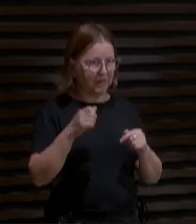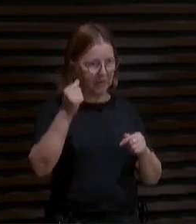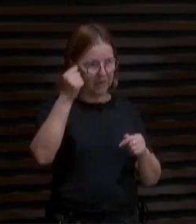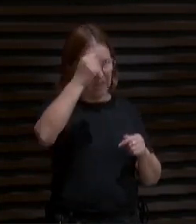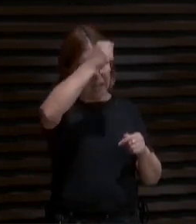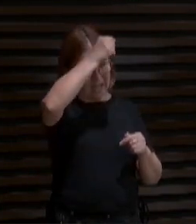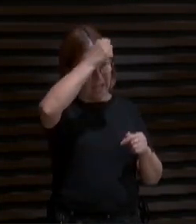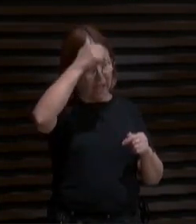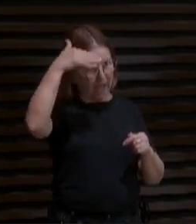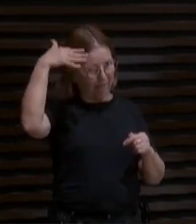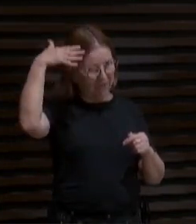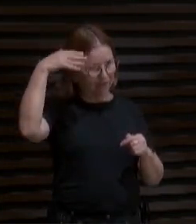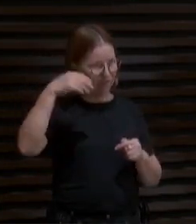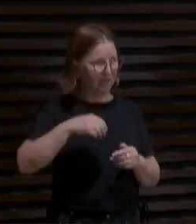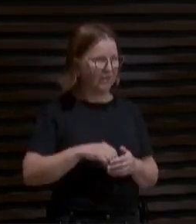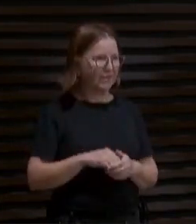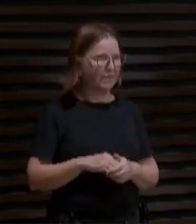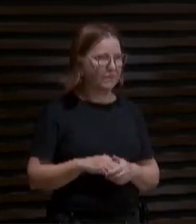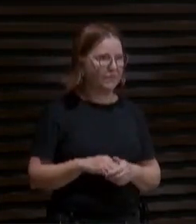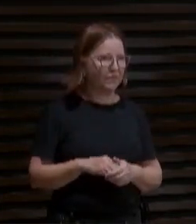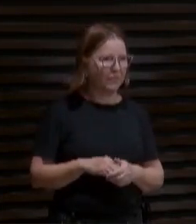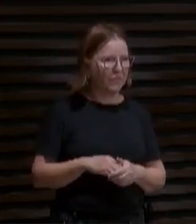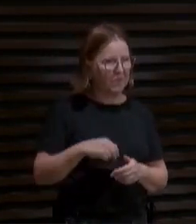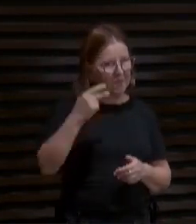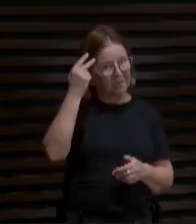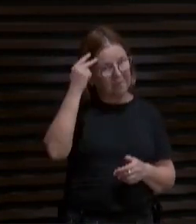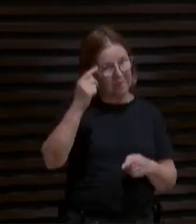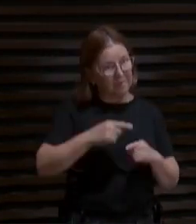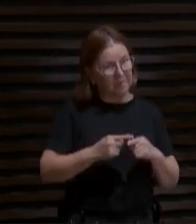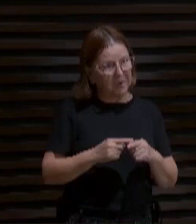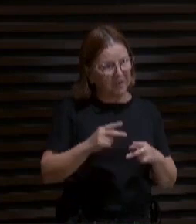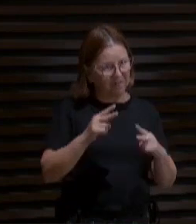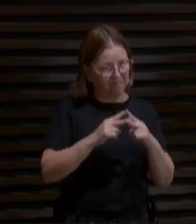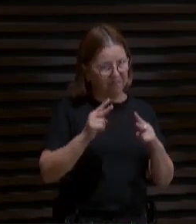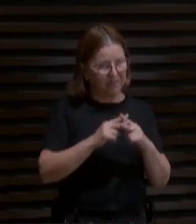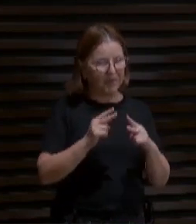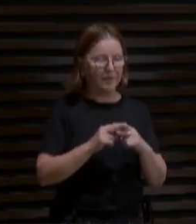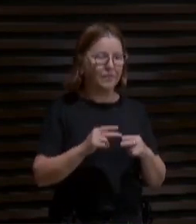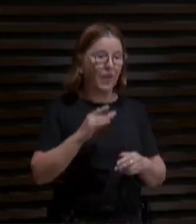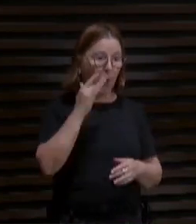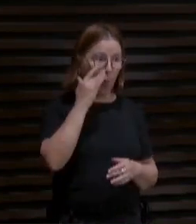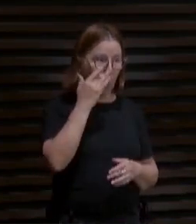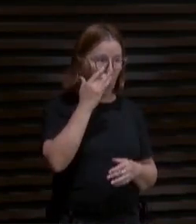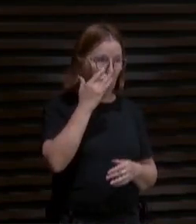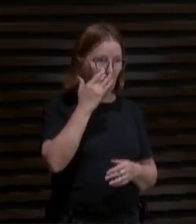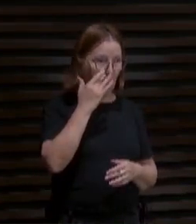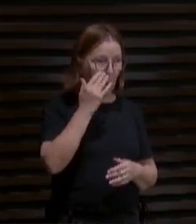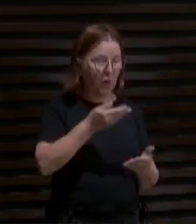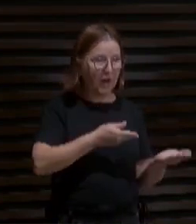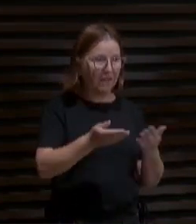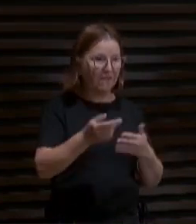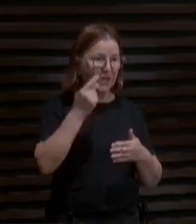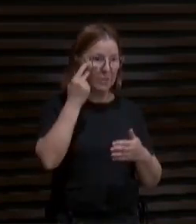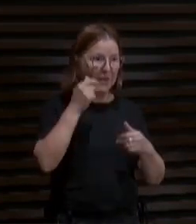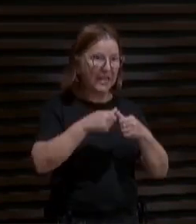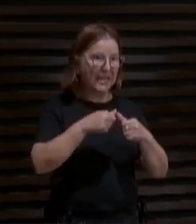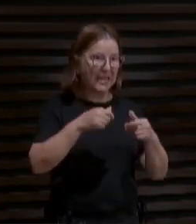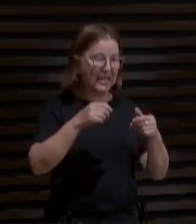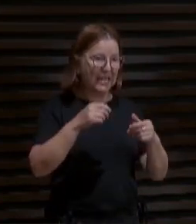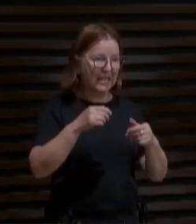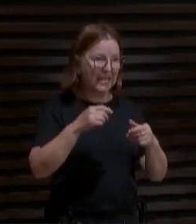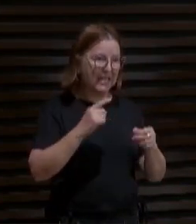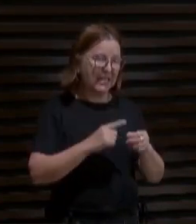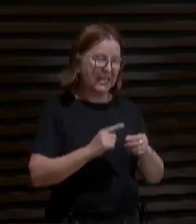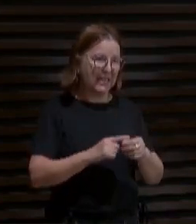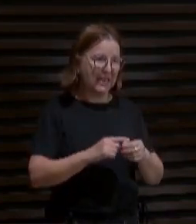E muitos não sabem por que tem essa briga. O ouro está indo para lá. O que é isso? É o